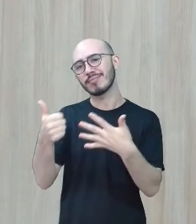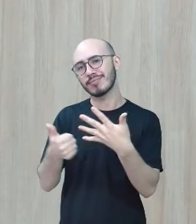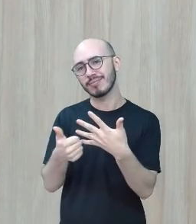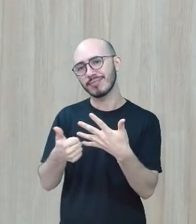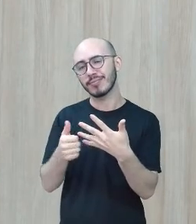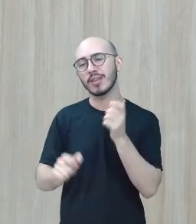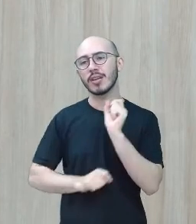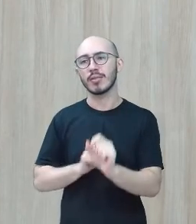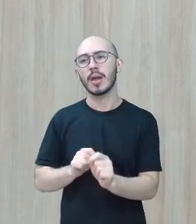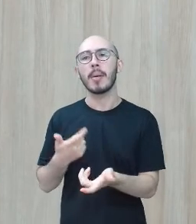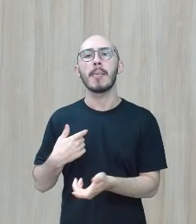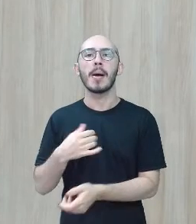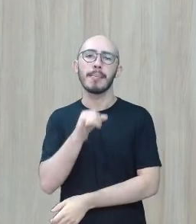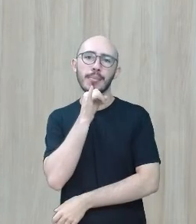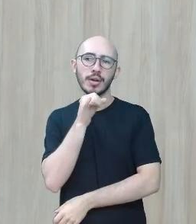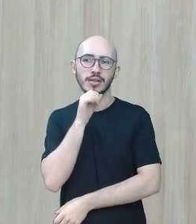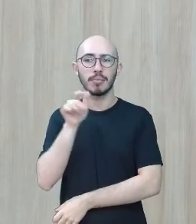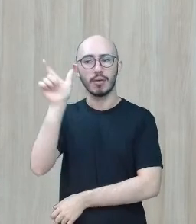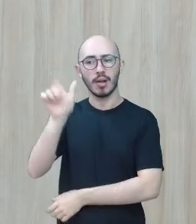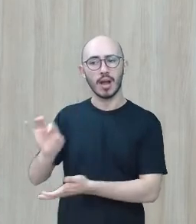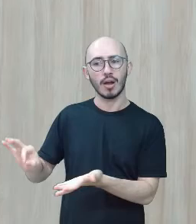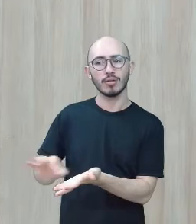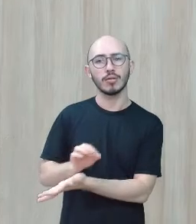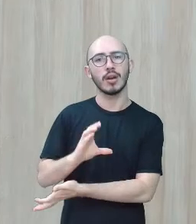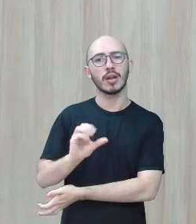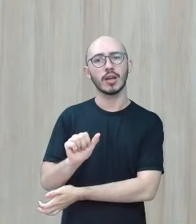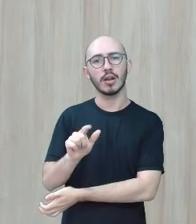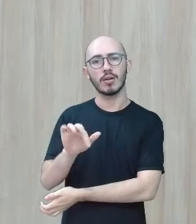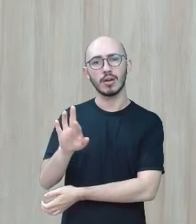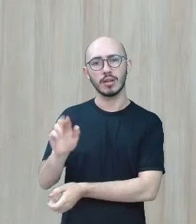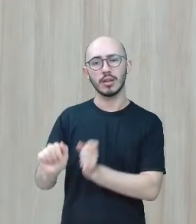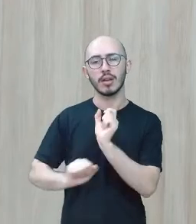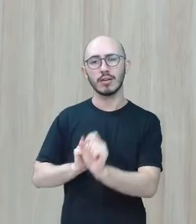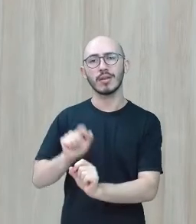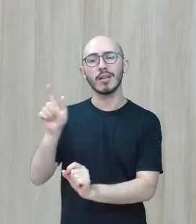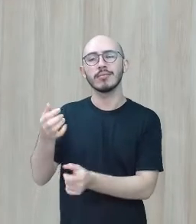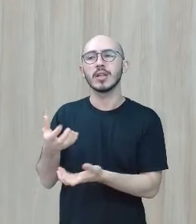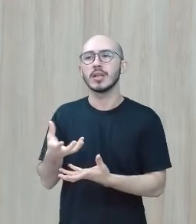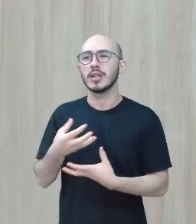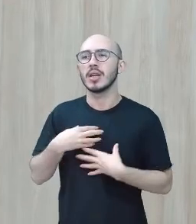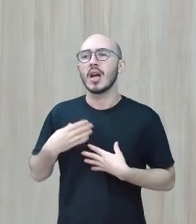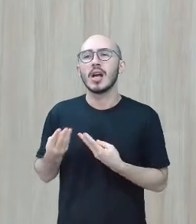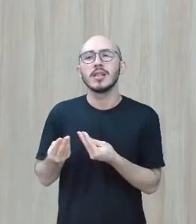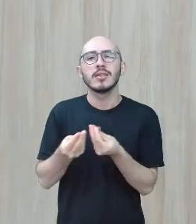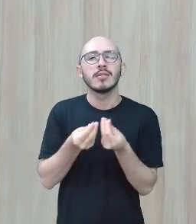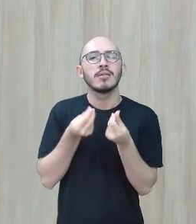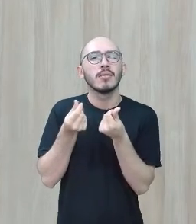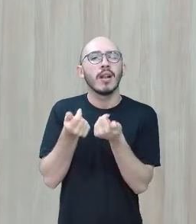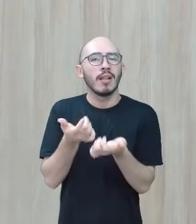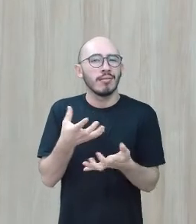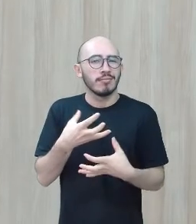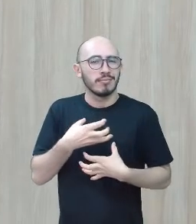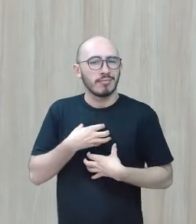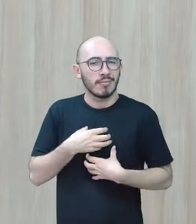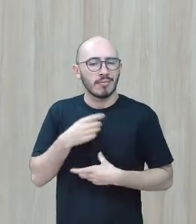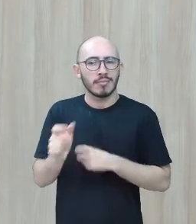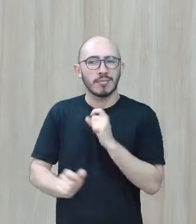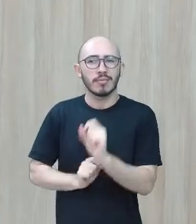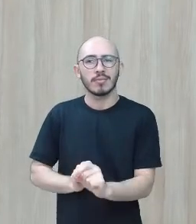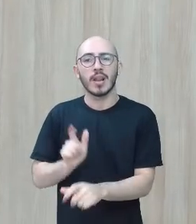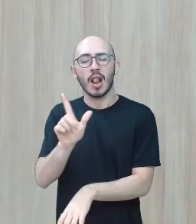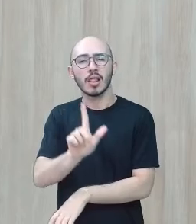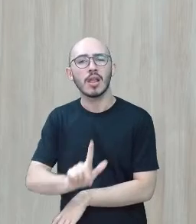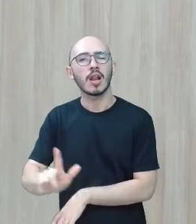Maria de Jesus e não perceber a sensibilidade de sua literatura e apontar somente os seus